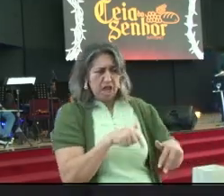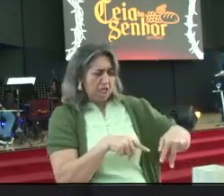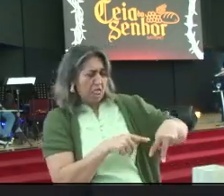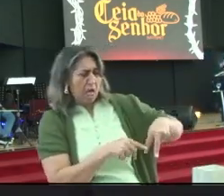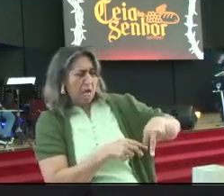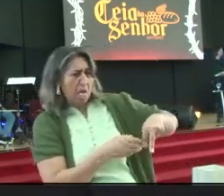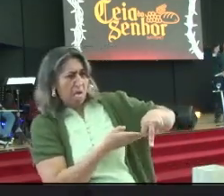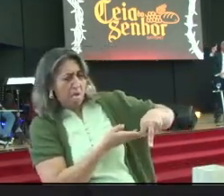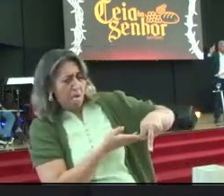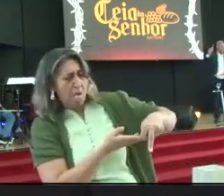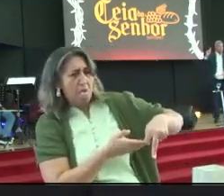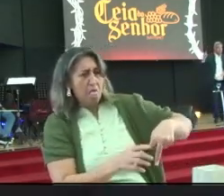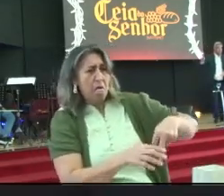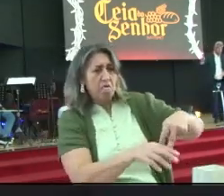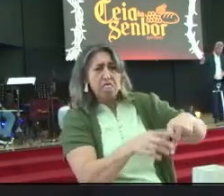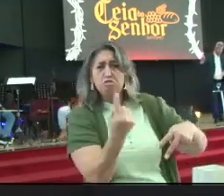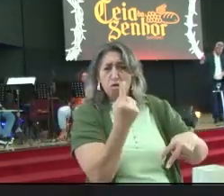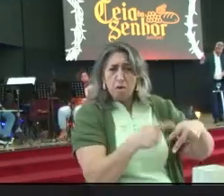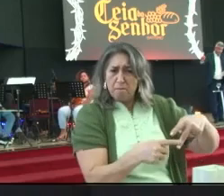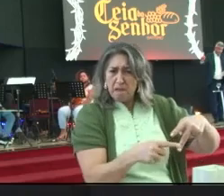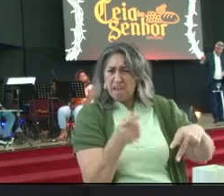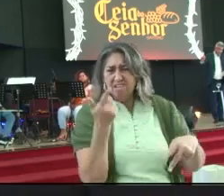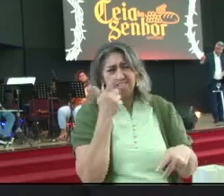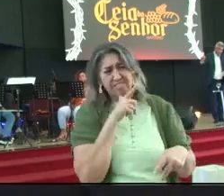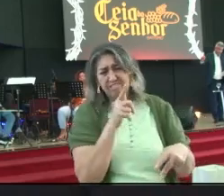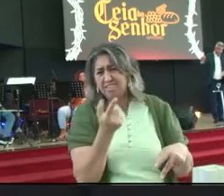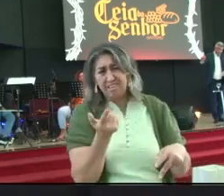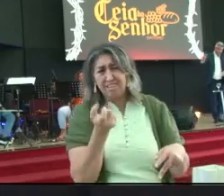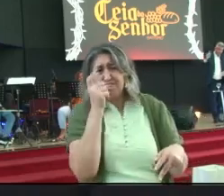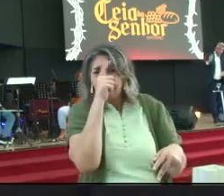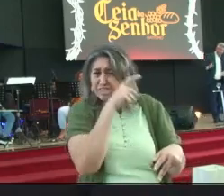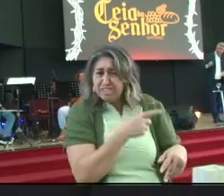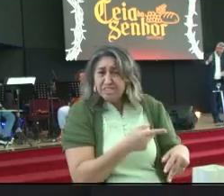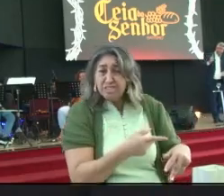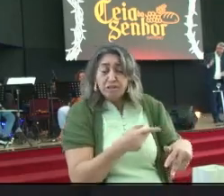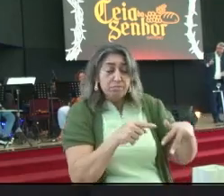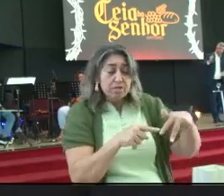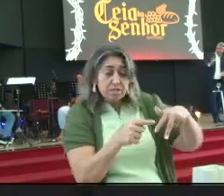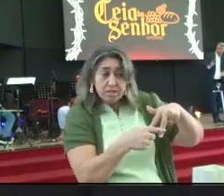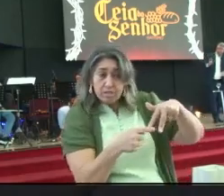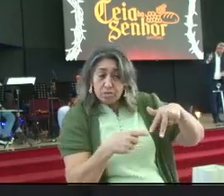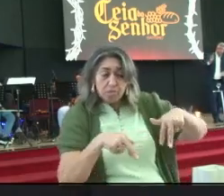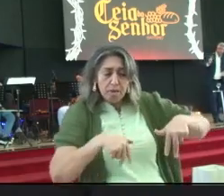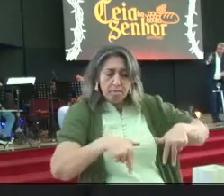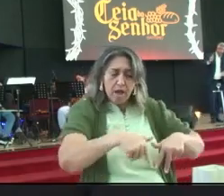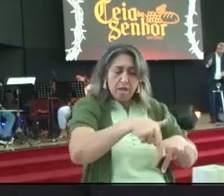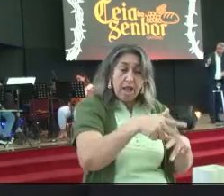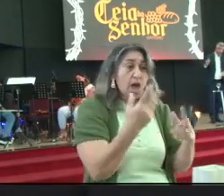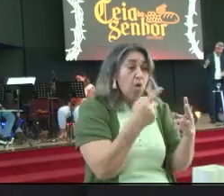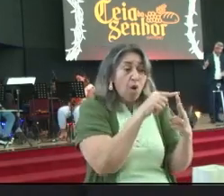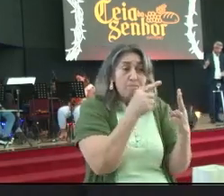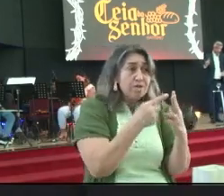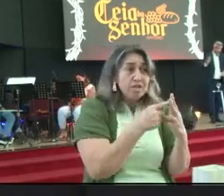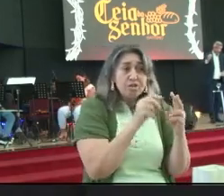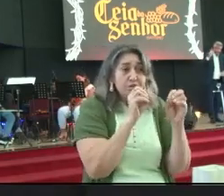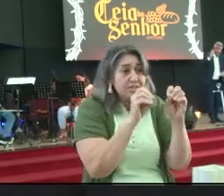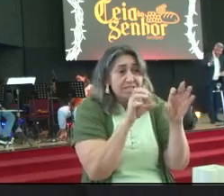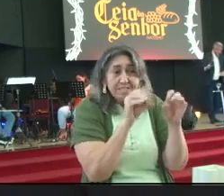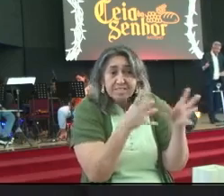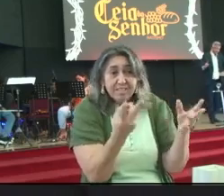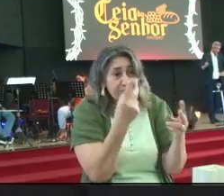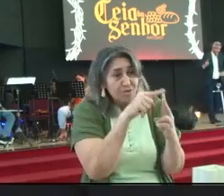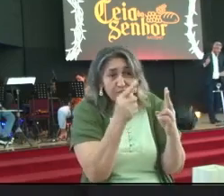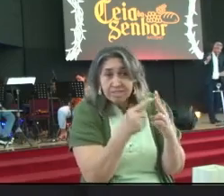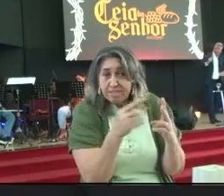anda com a perna esquerda e você anda com a perna direita. A bênção plena de Deus depende de duas